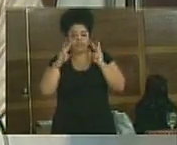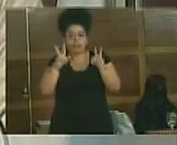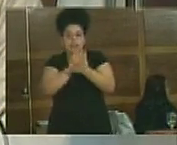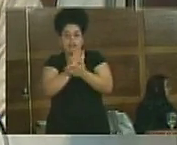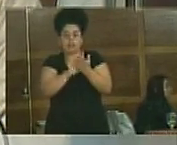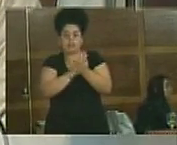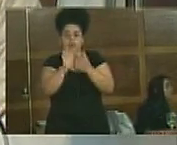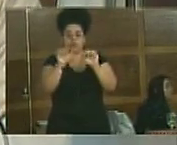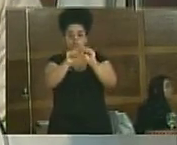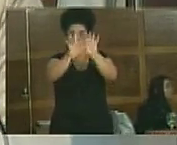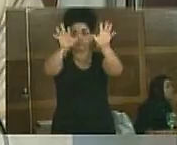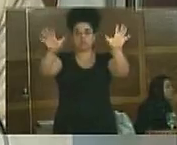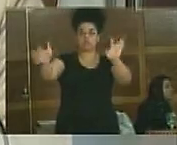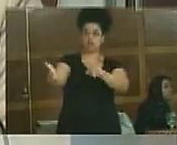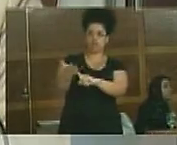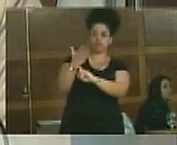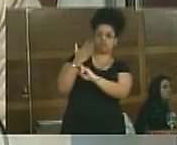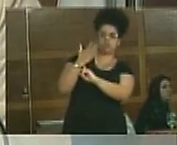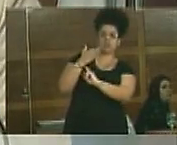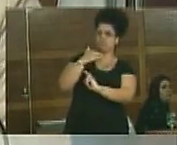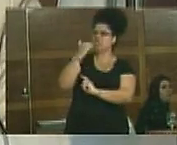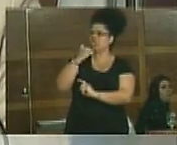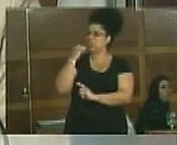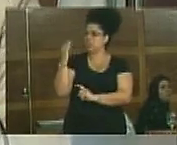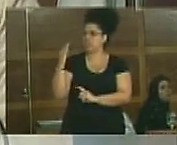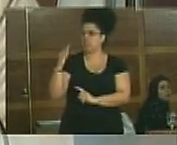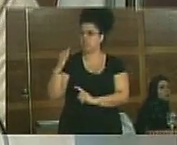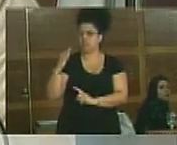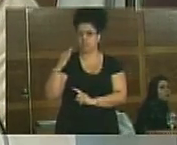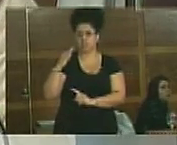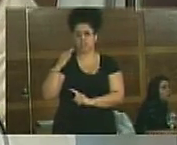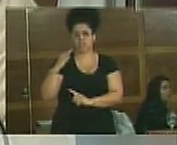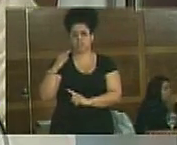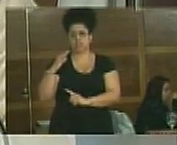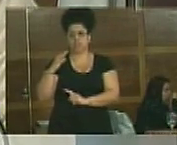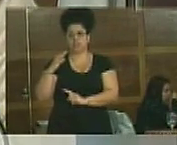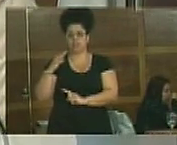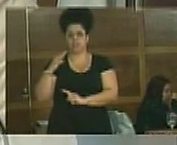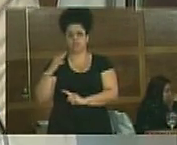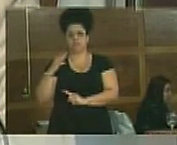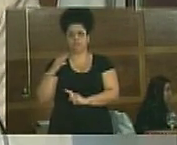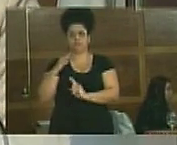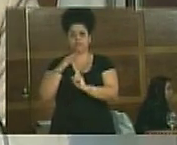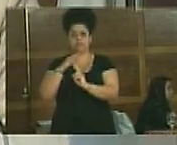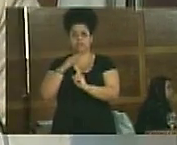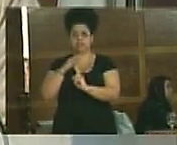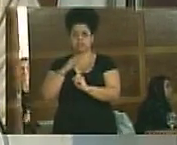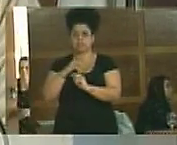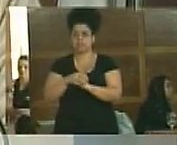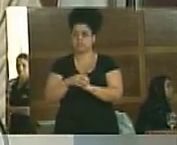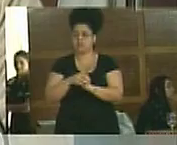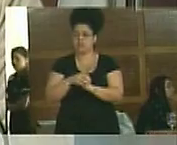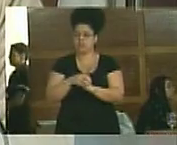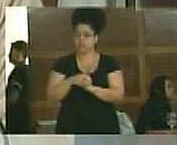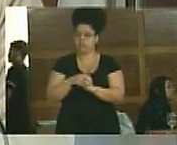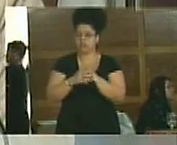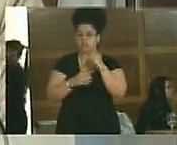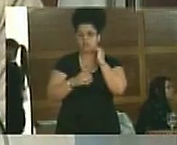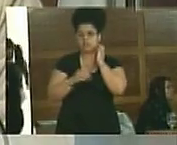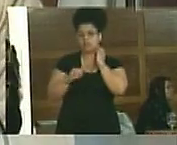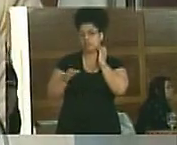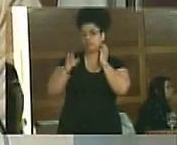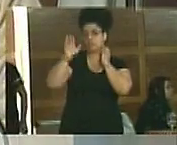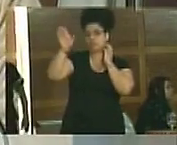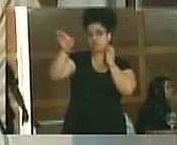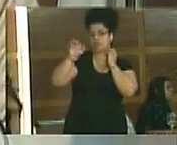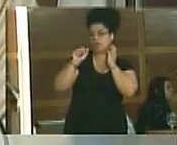vou te falar o porquê. Não adianta vir BOPE, exército, chamar os fuzileiros navais e a gente não